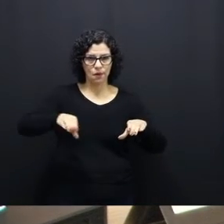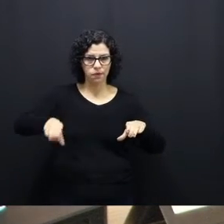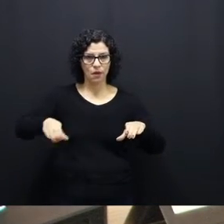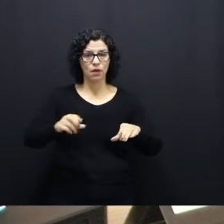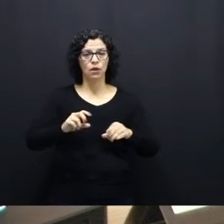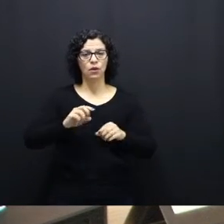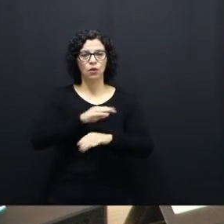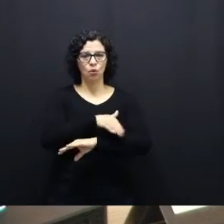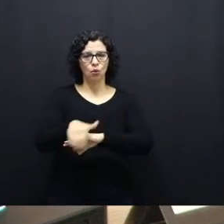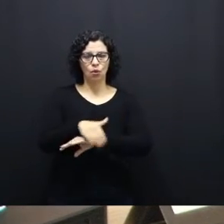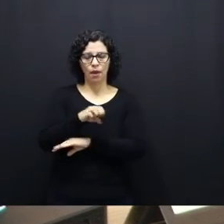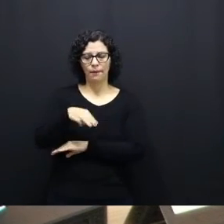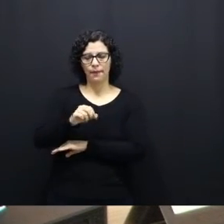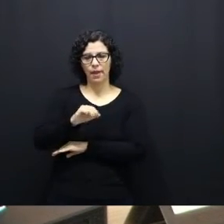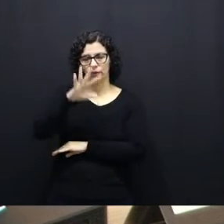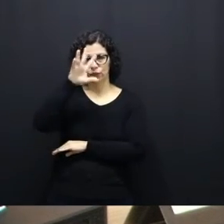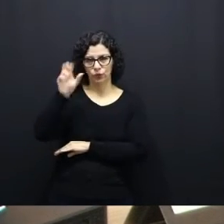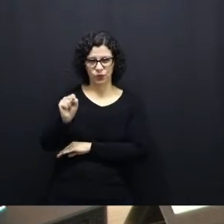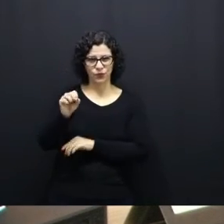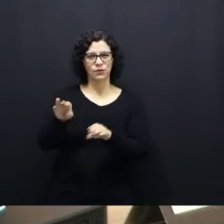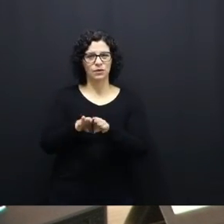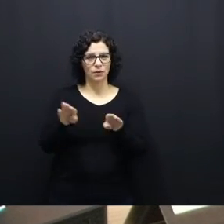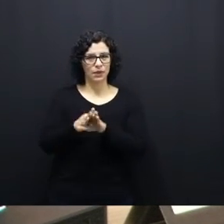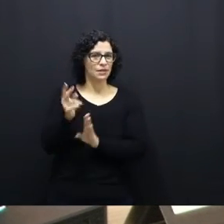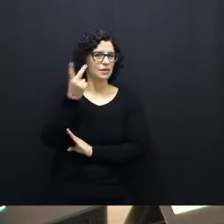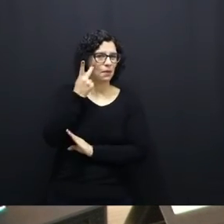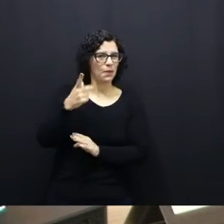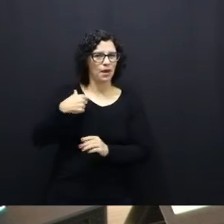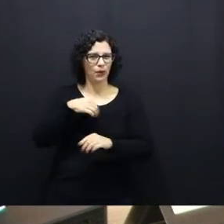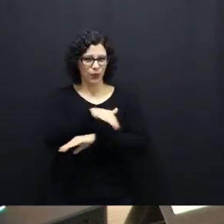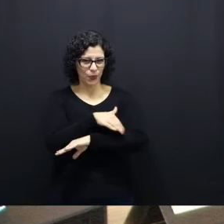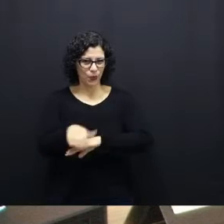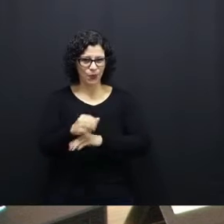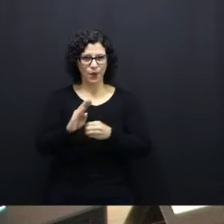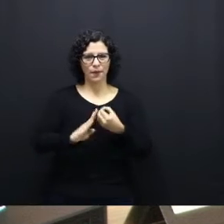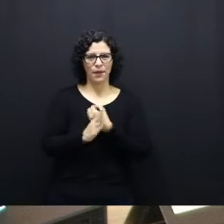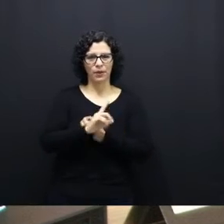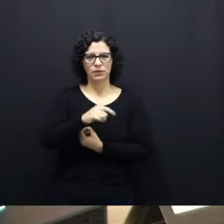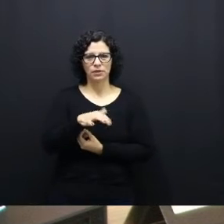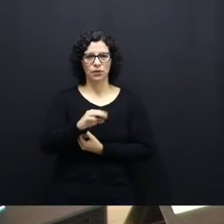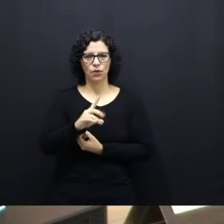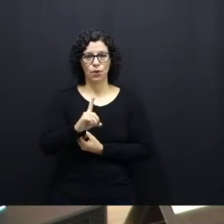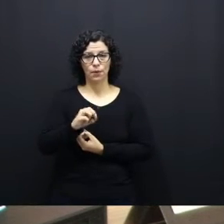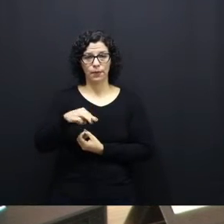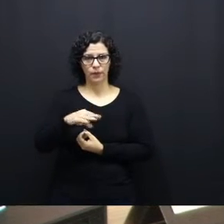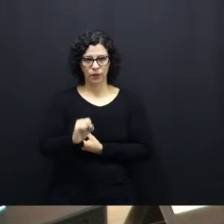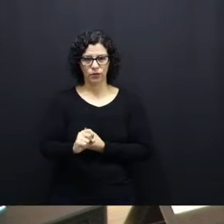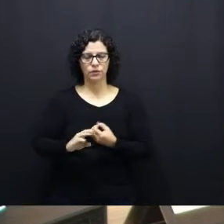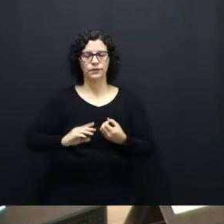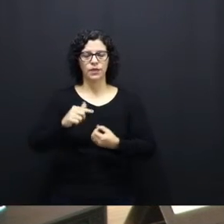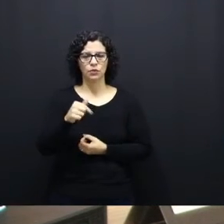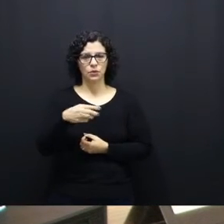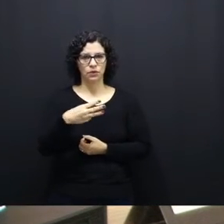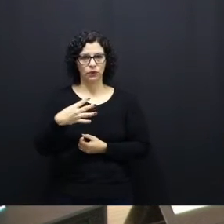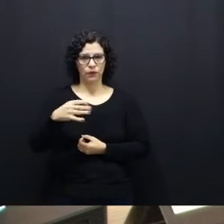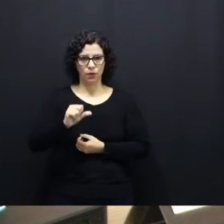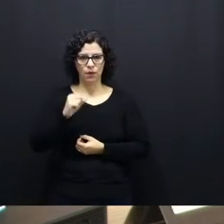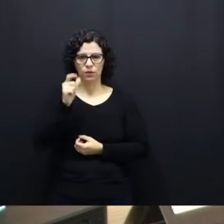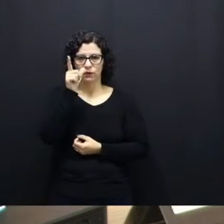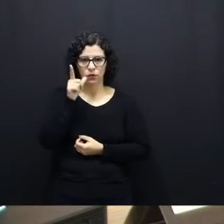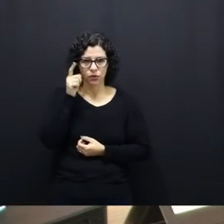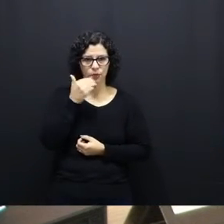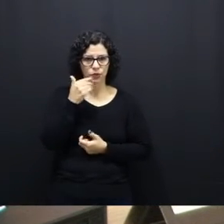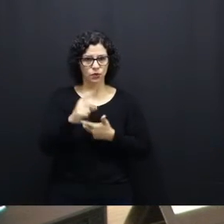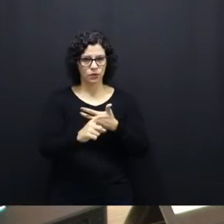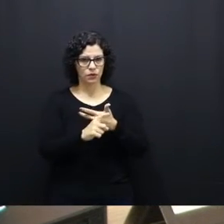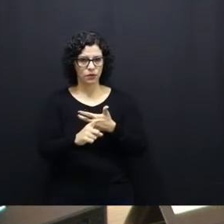esquina com a Rua São Paulo bairro São Domingos indicação no 7.394 2022 Vereador